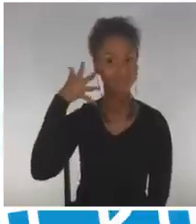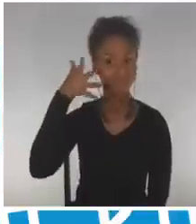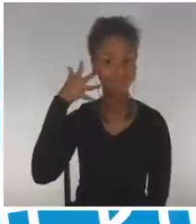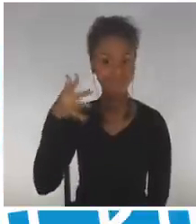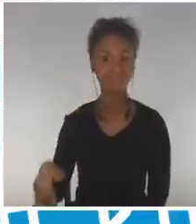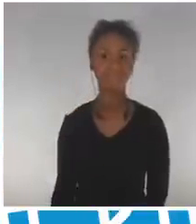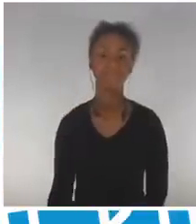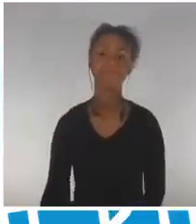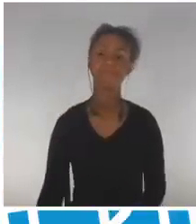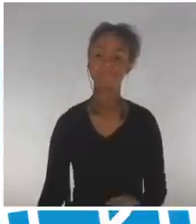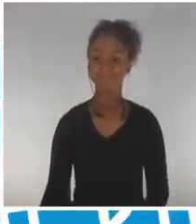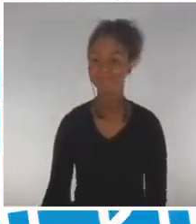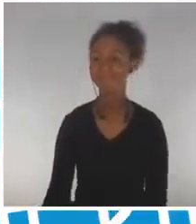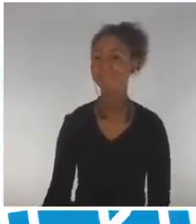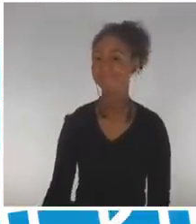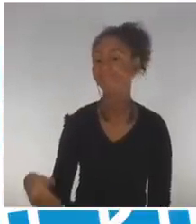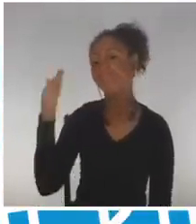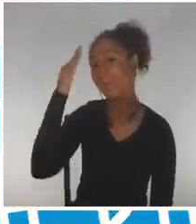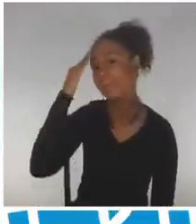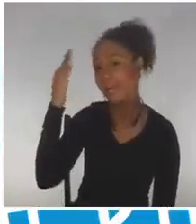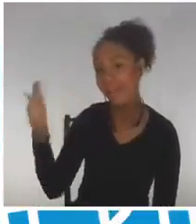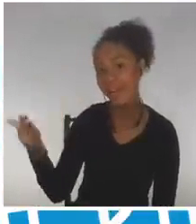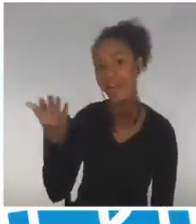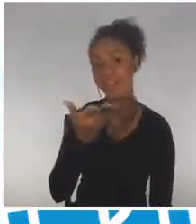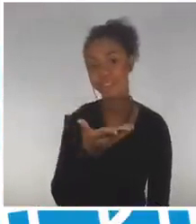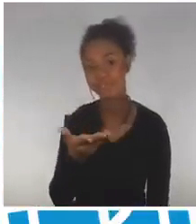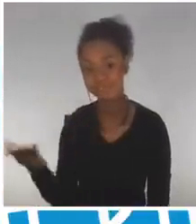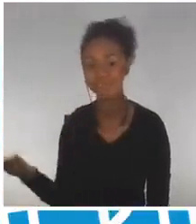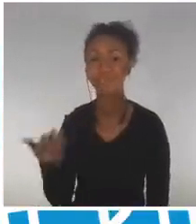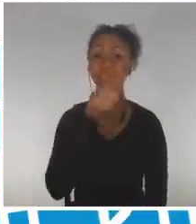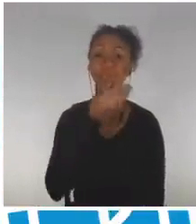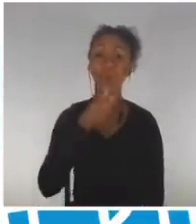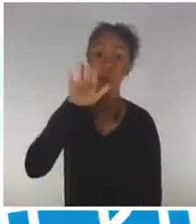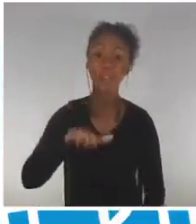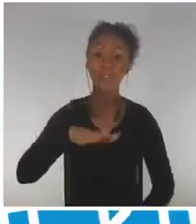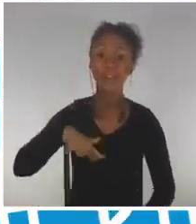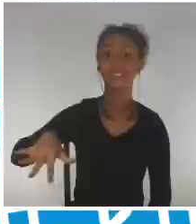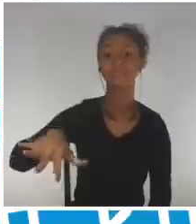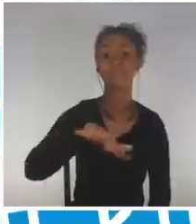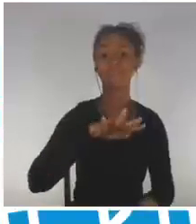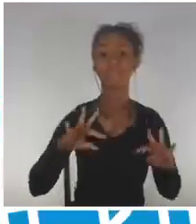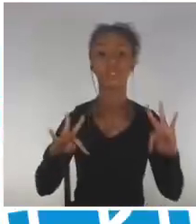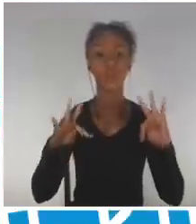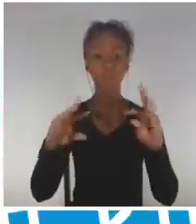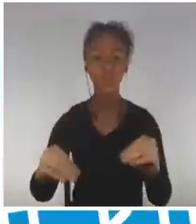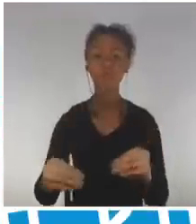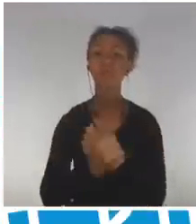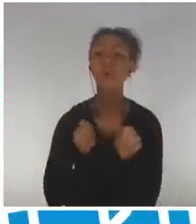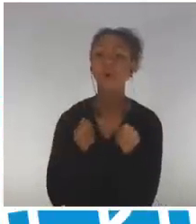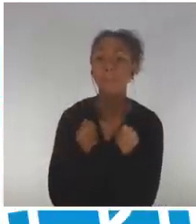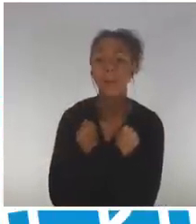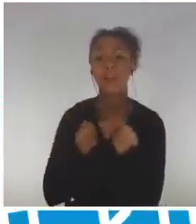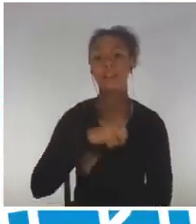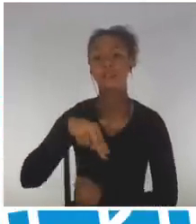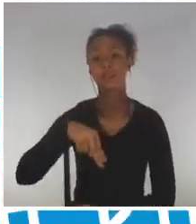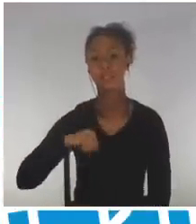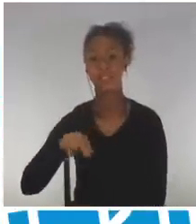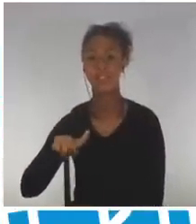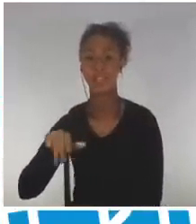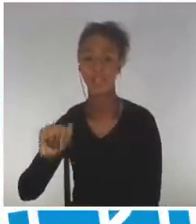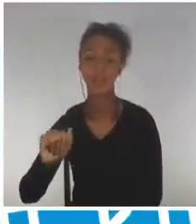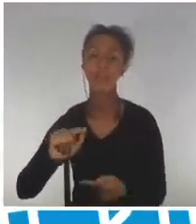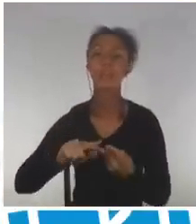professora Maria Helena. Muito boa tarde a todos e a todas. Um abraço especial a Nilma, Tuffi,